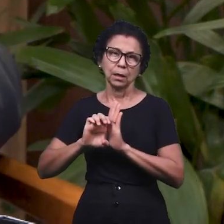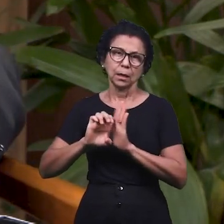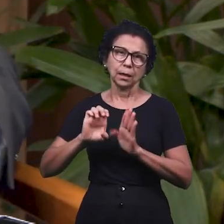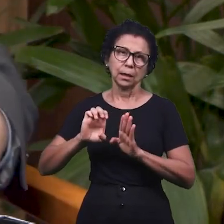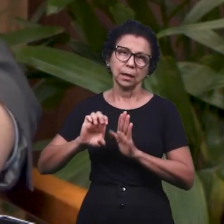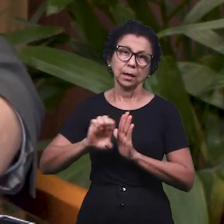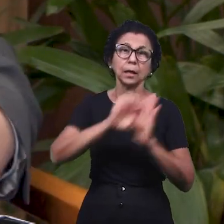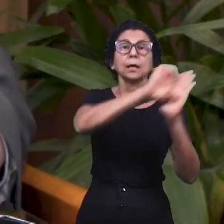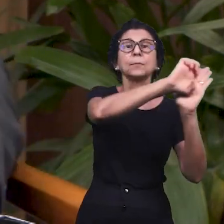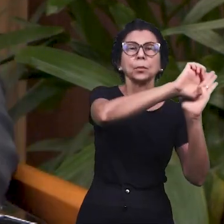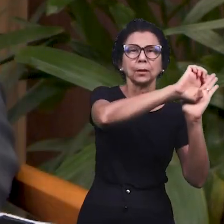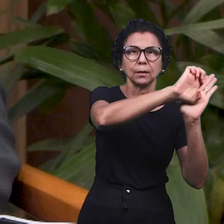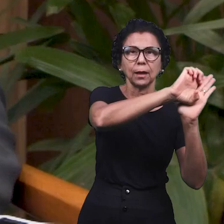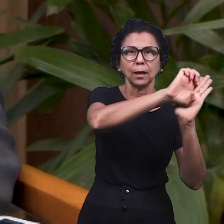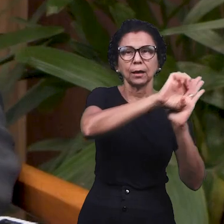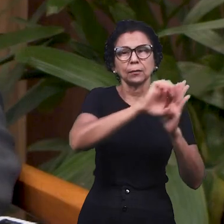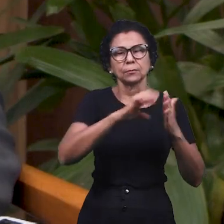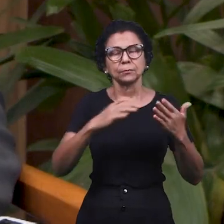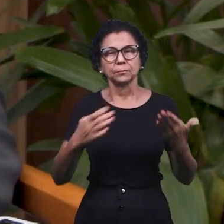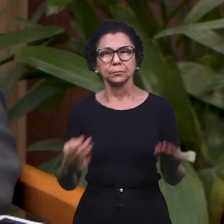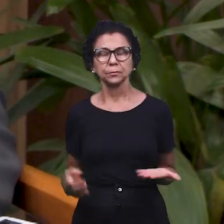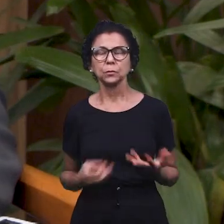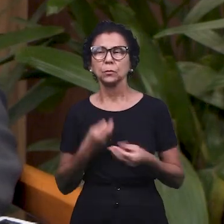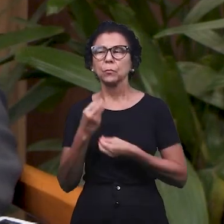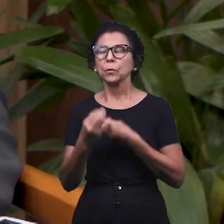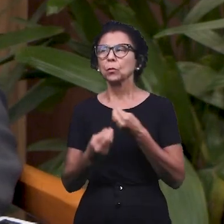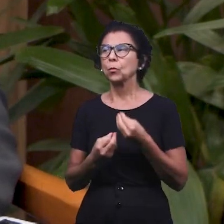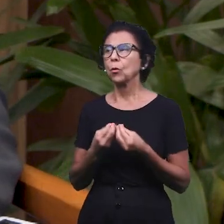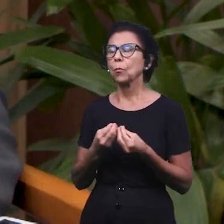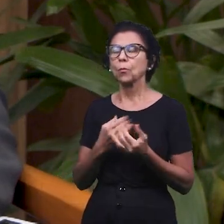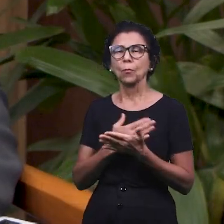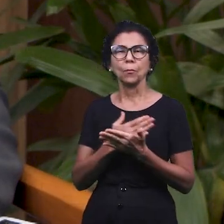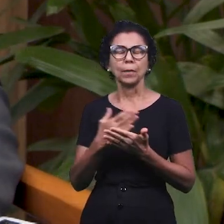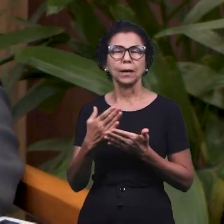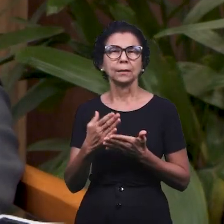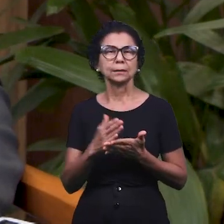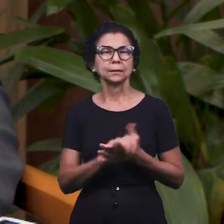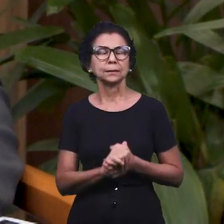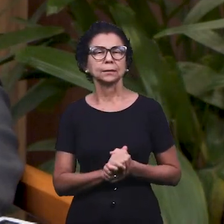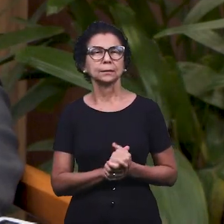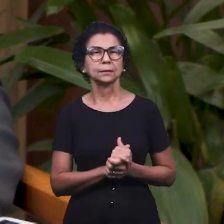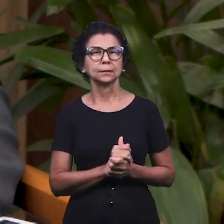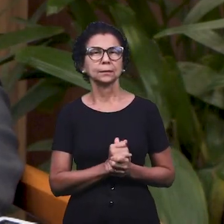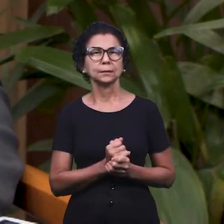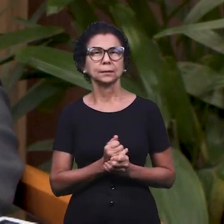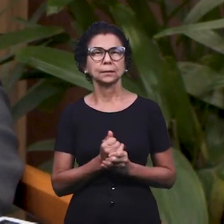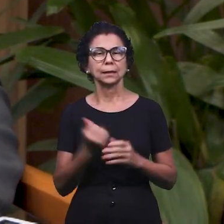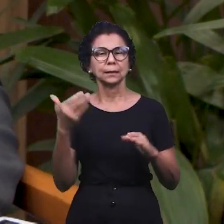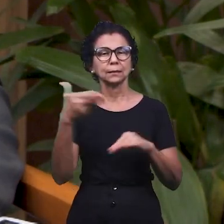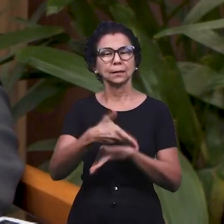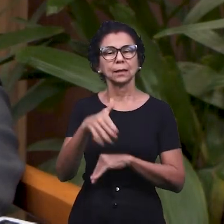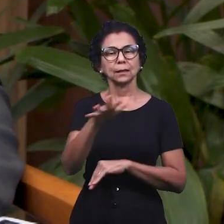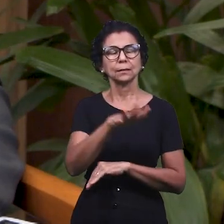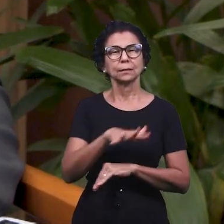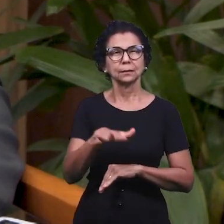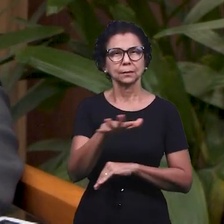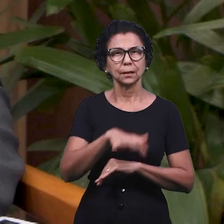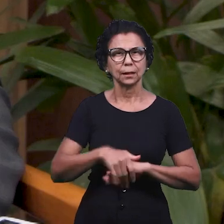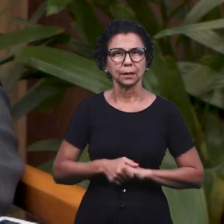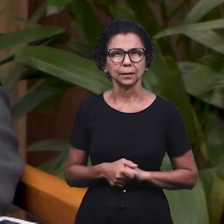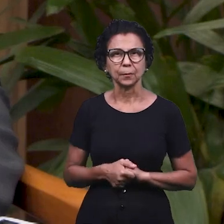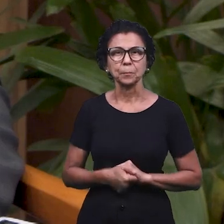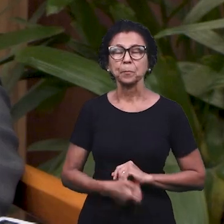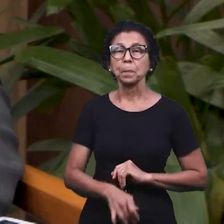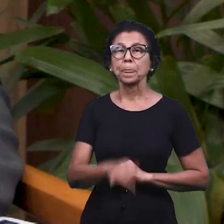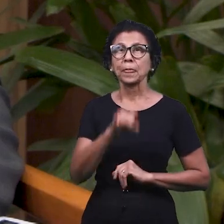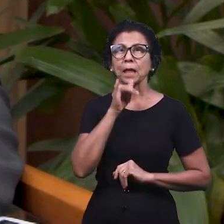fornecedor ideal. Esse produto, quando ele é importado, por exemplo, ele passa um período no mar,